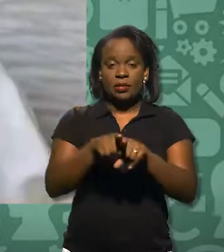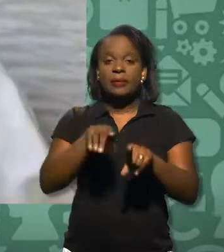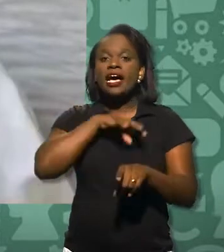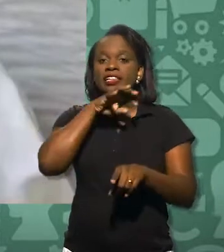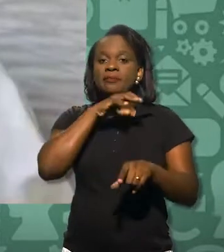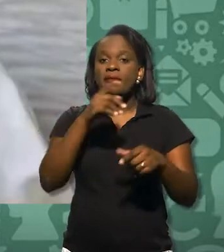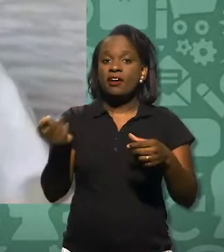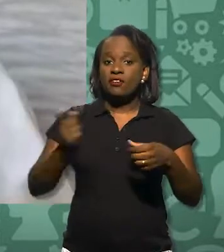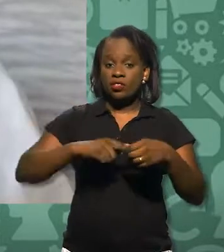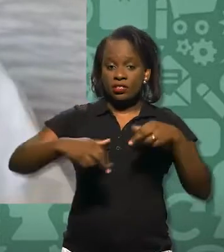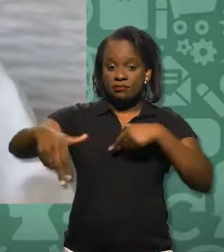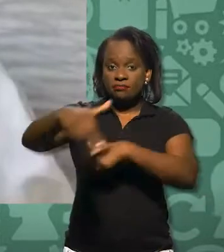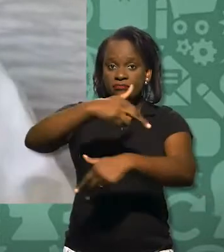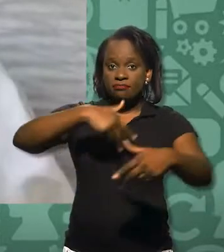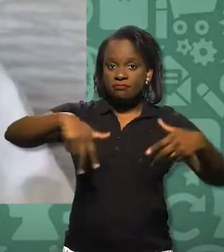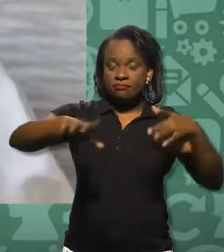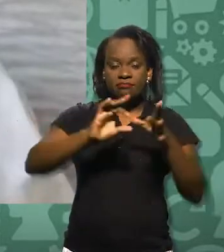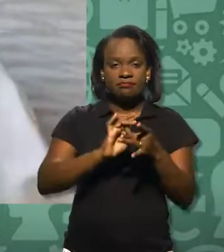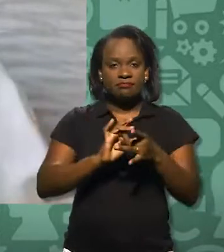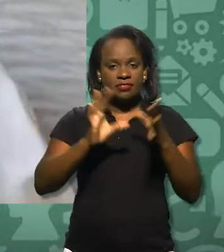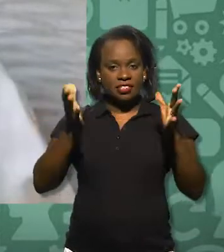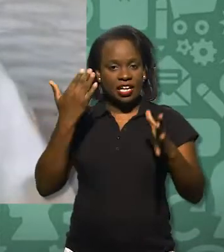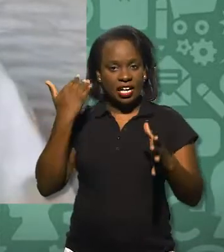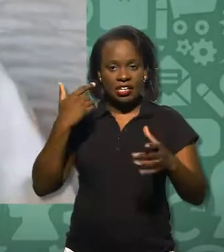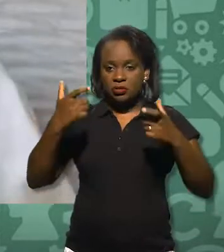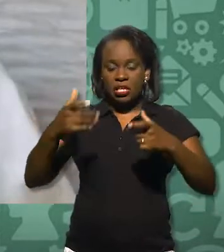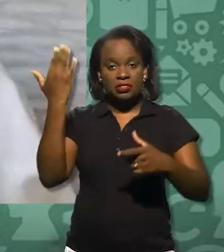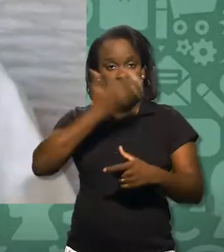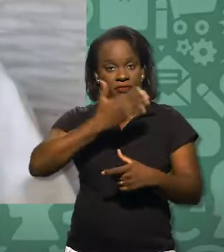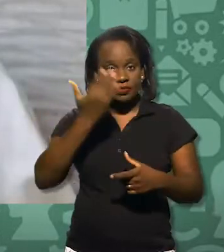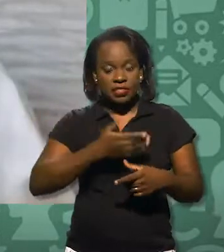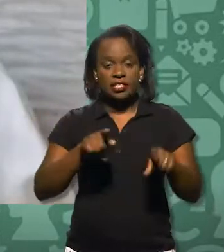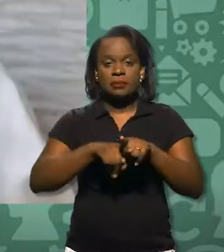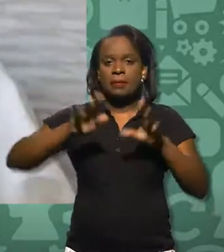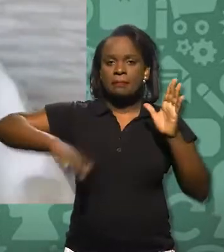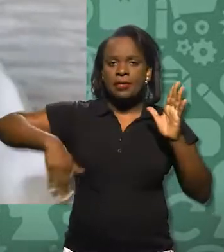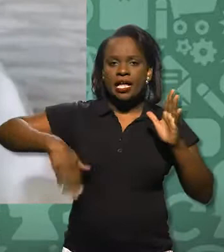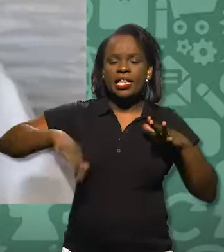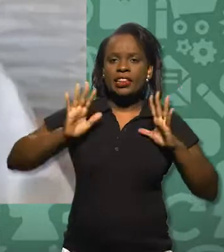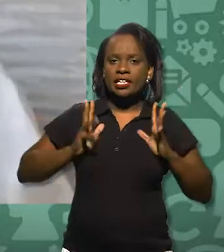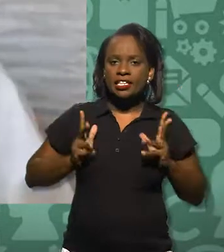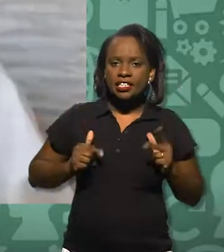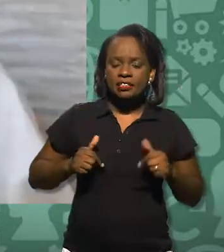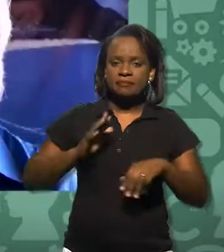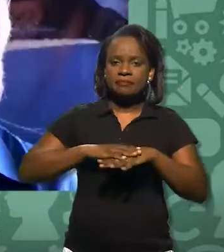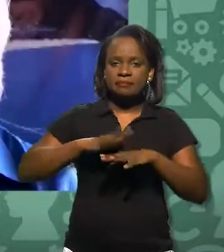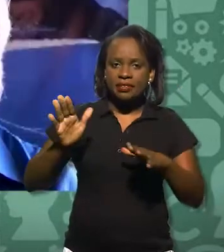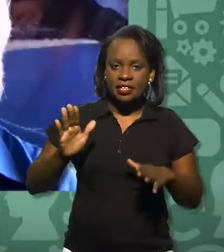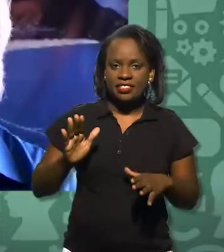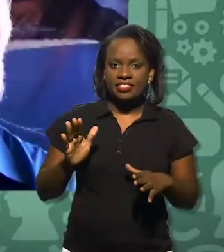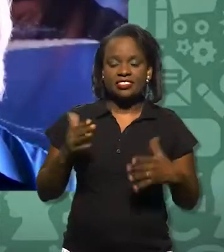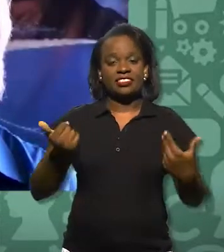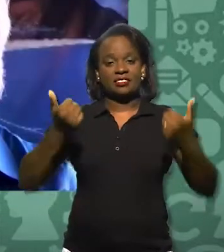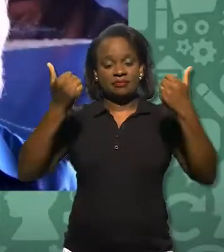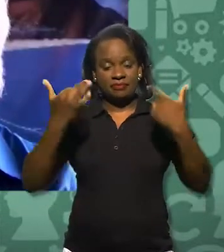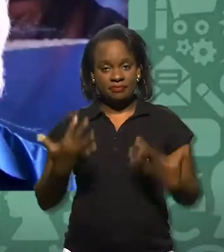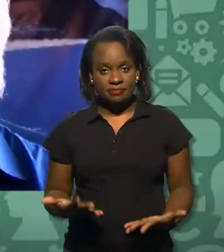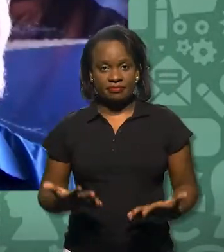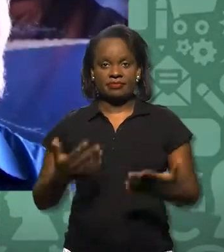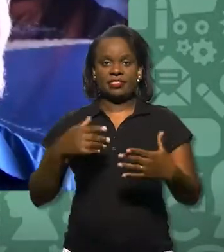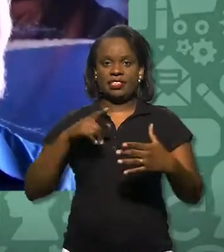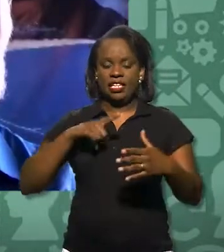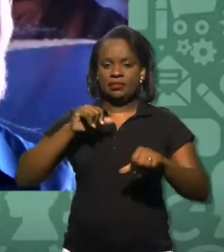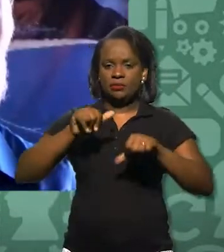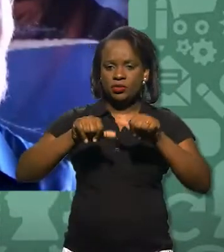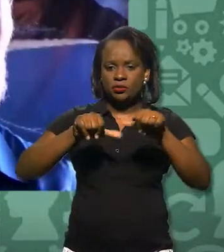de animais circulando livremente em ambientes onde não eram vistos, praias mais limpas. Para a gente falar mais